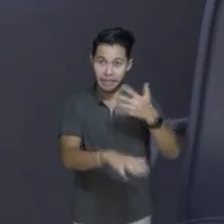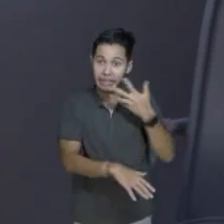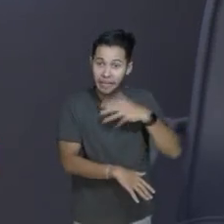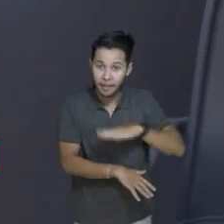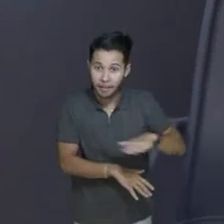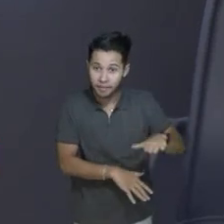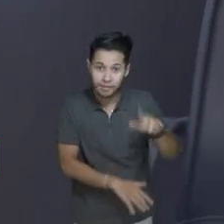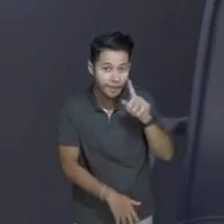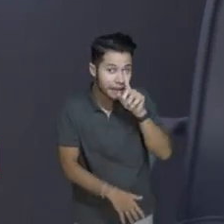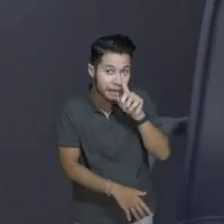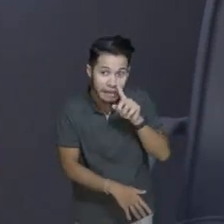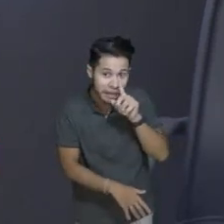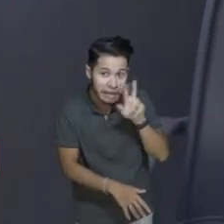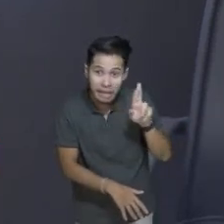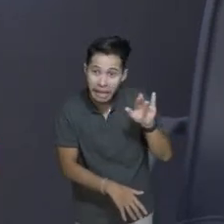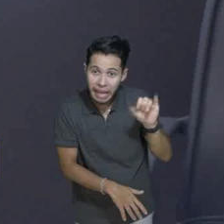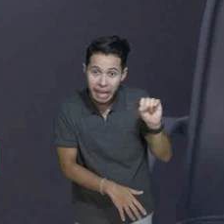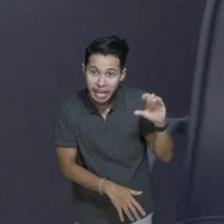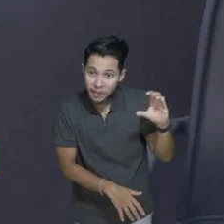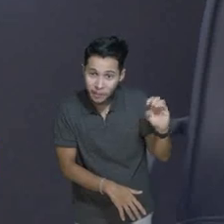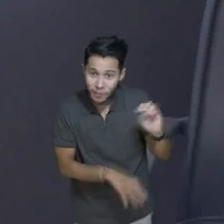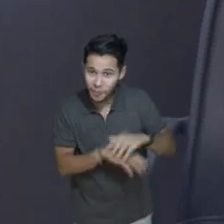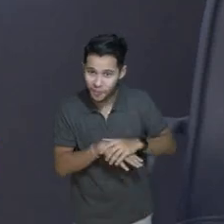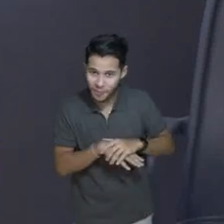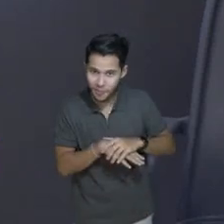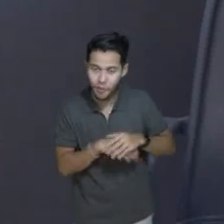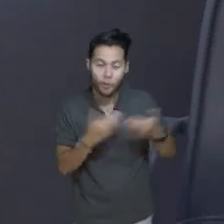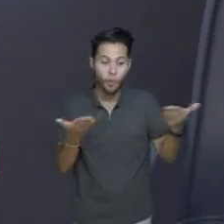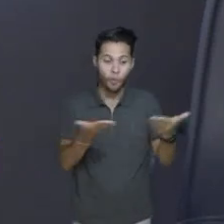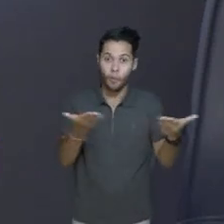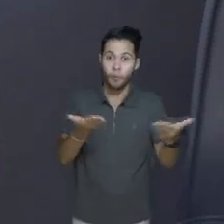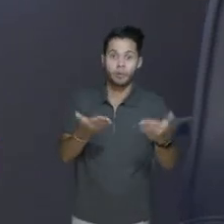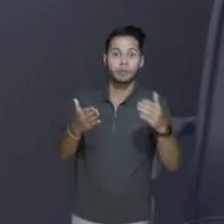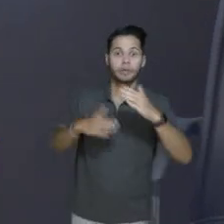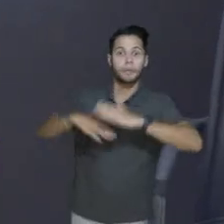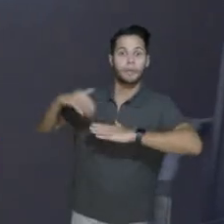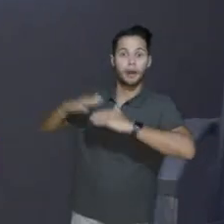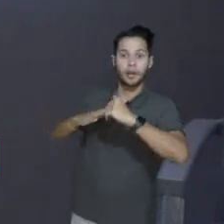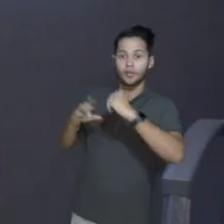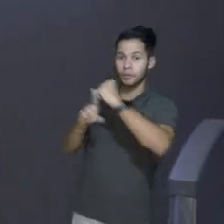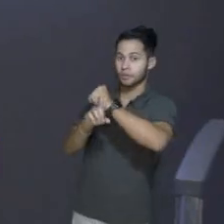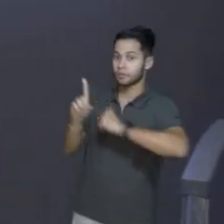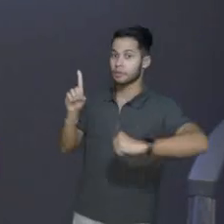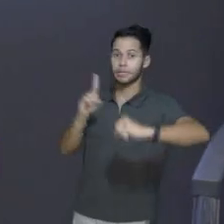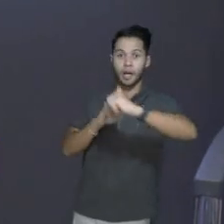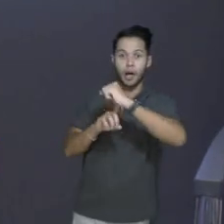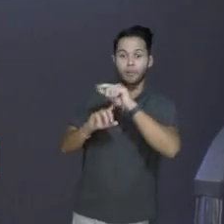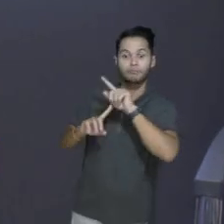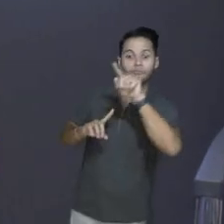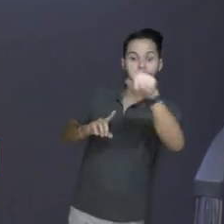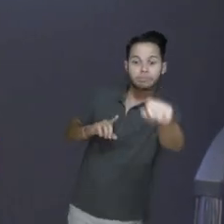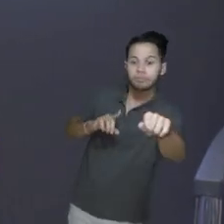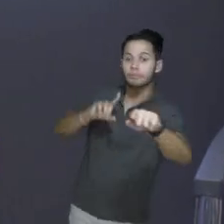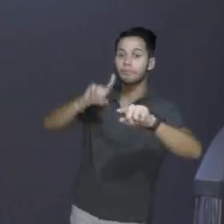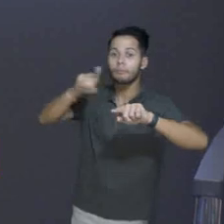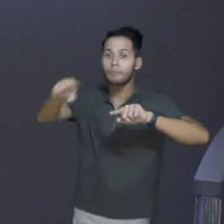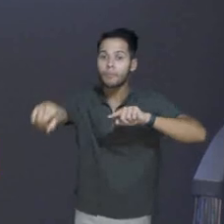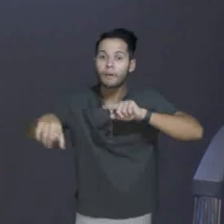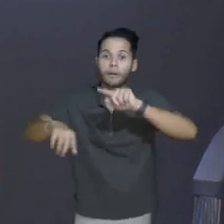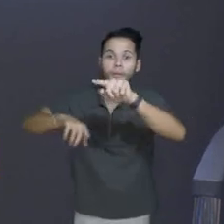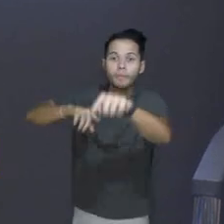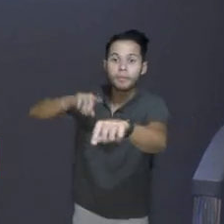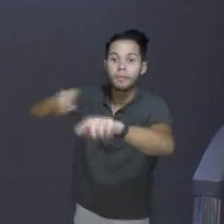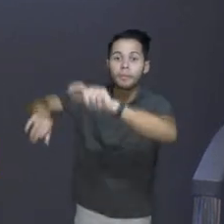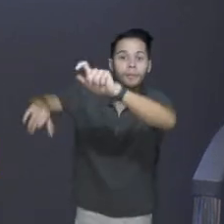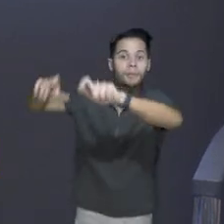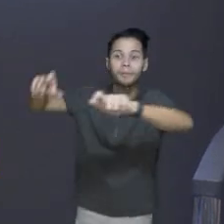Hoje ele é uma ferramenta social que vai atingir lugares onde nenhum outro SP atinge assim também